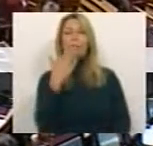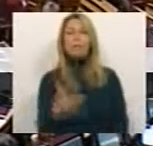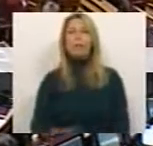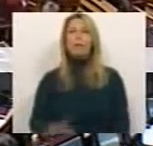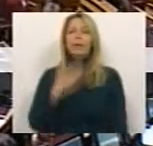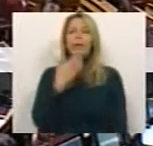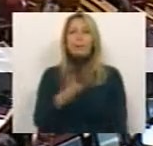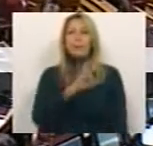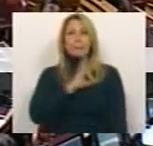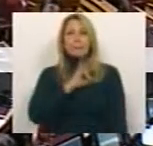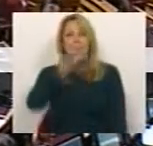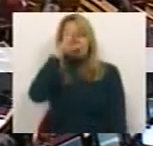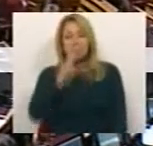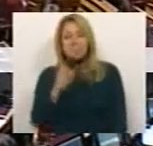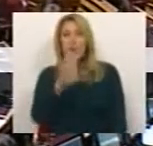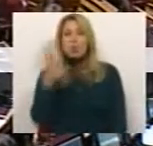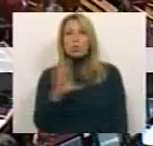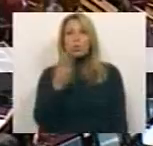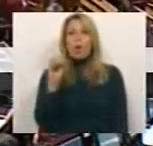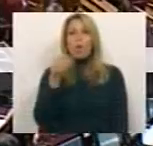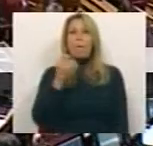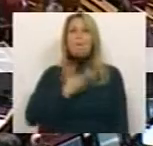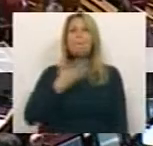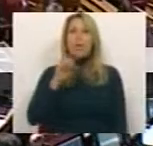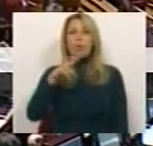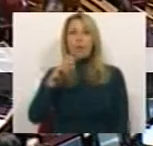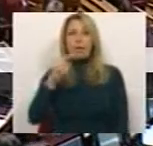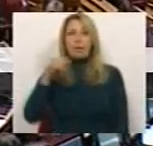Muito obrigado, Sr. Ministro João Pedro Matos